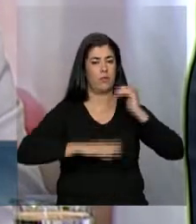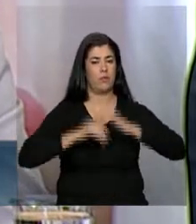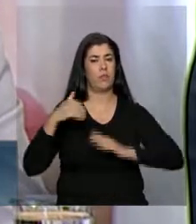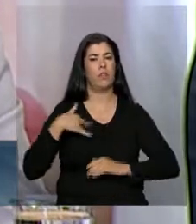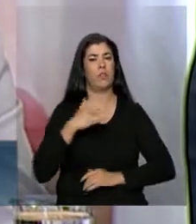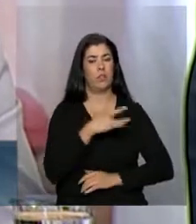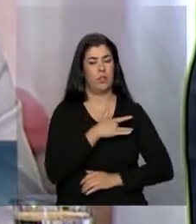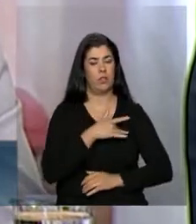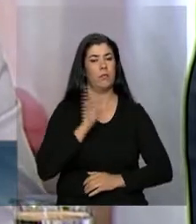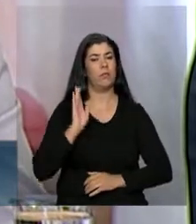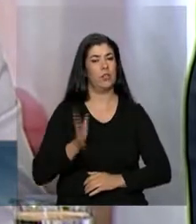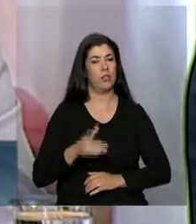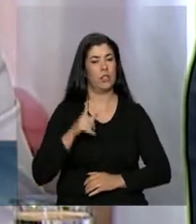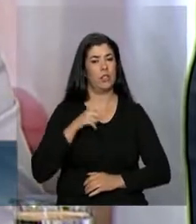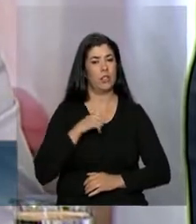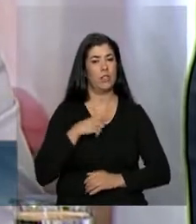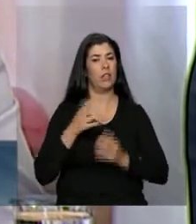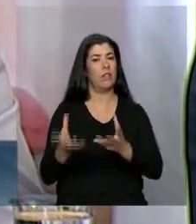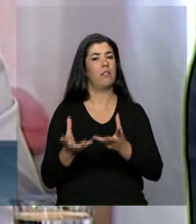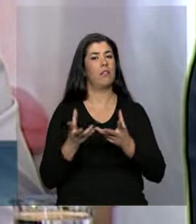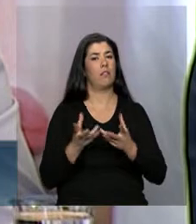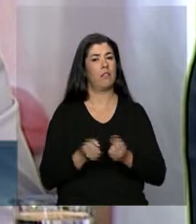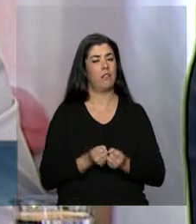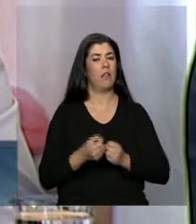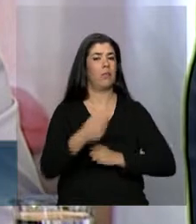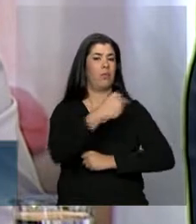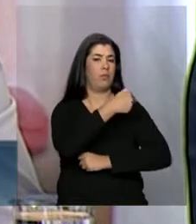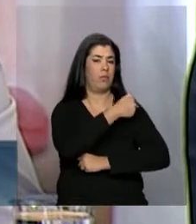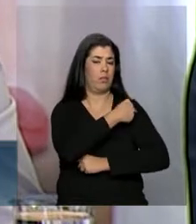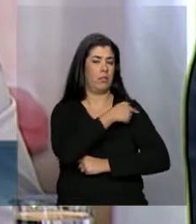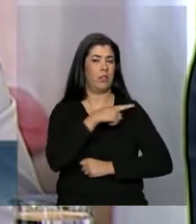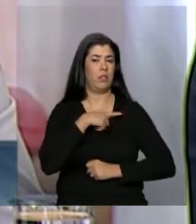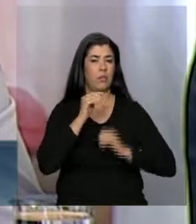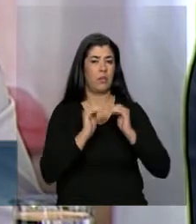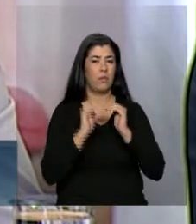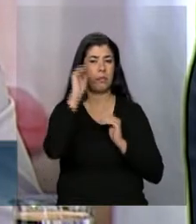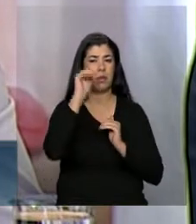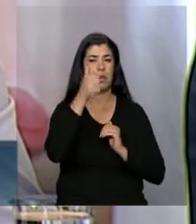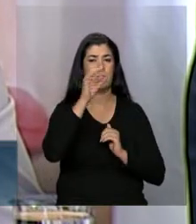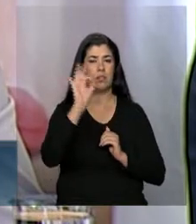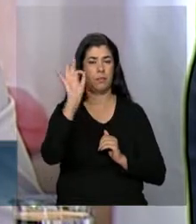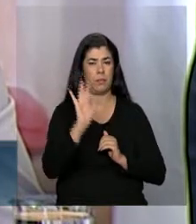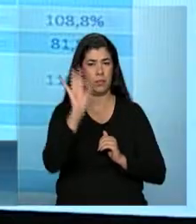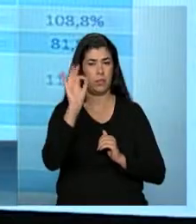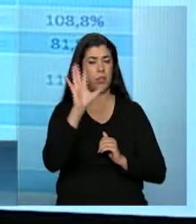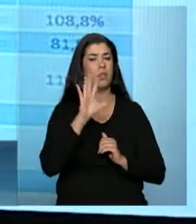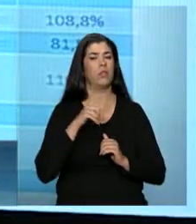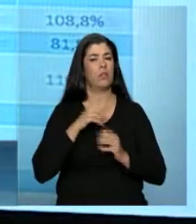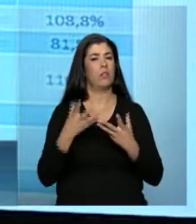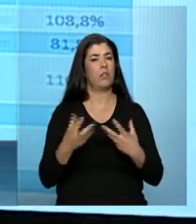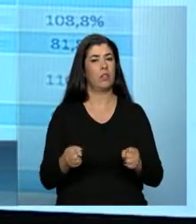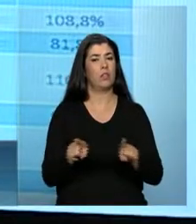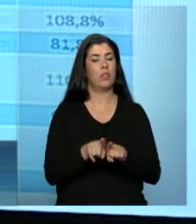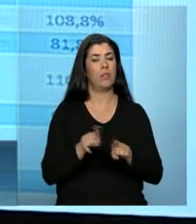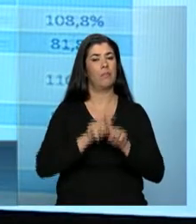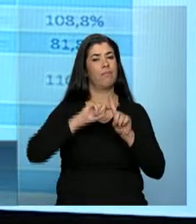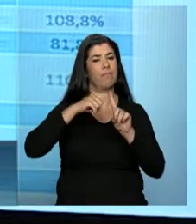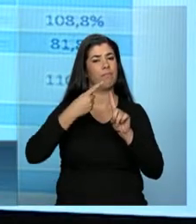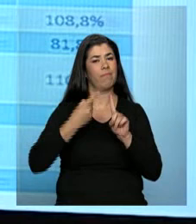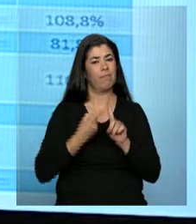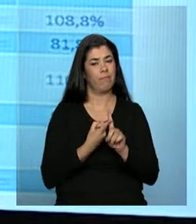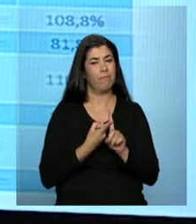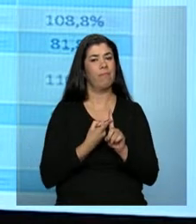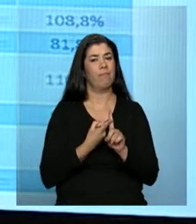saúde estão realmente aderindo à campanha de vacinação, com uma cobertura acima de 100%. As gestantes, né? Isso